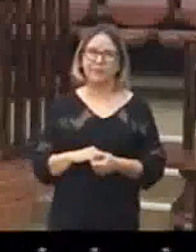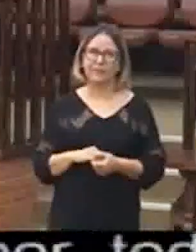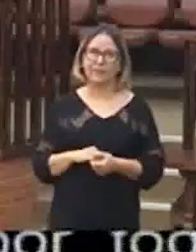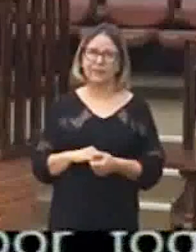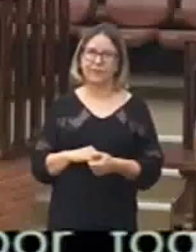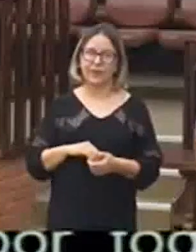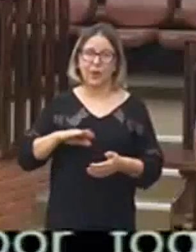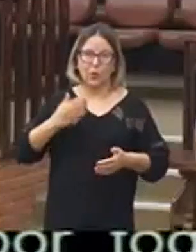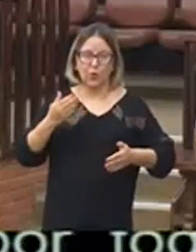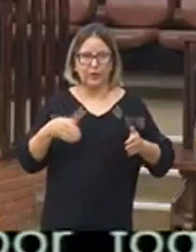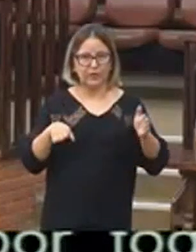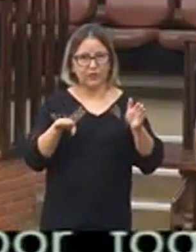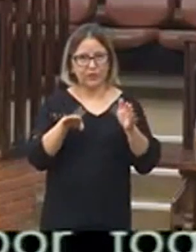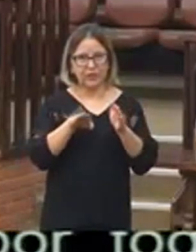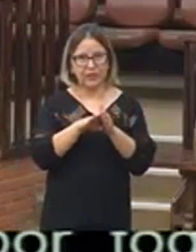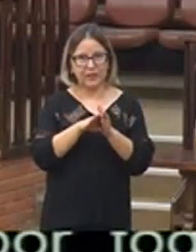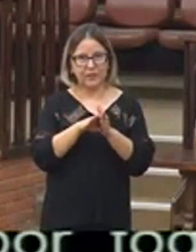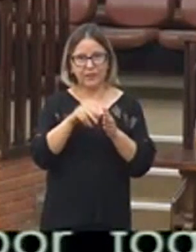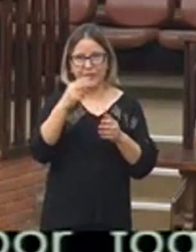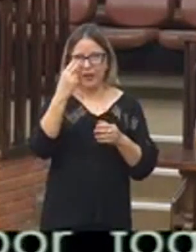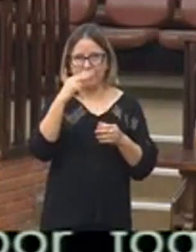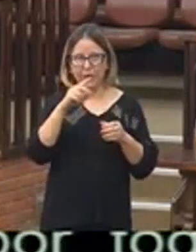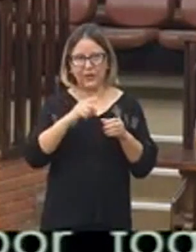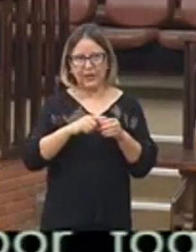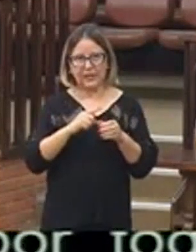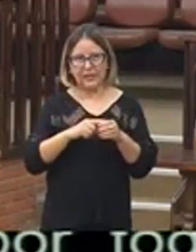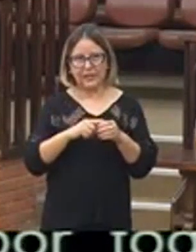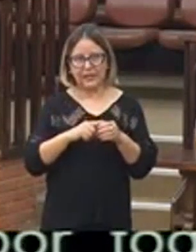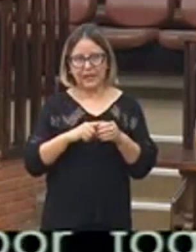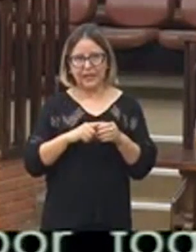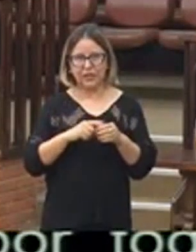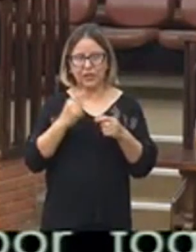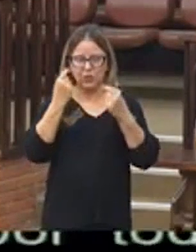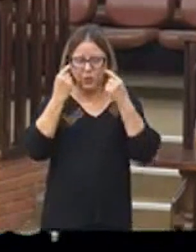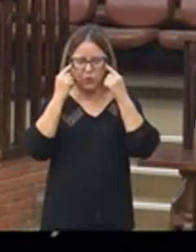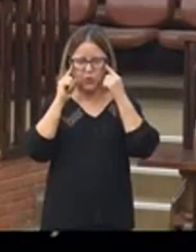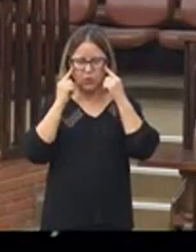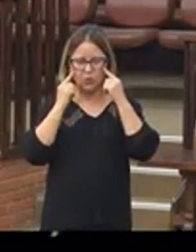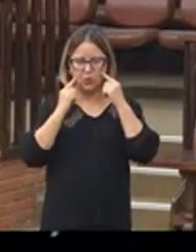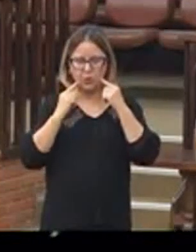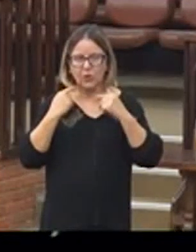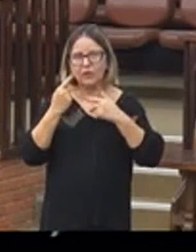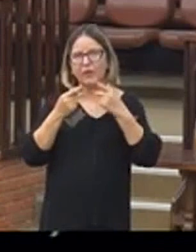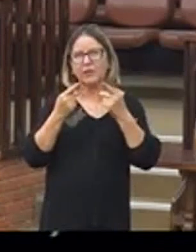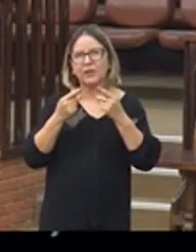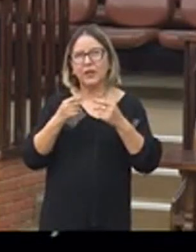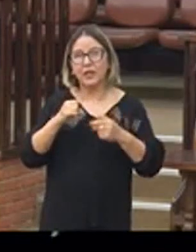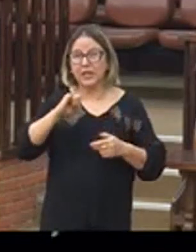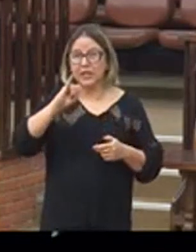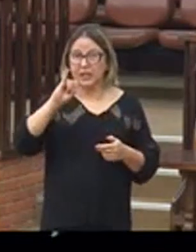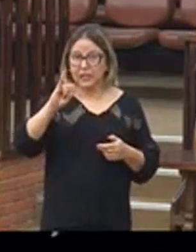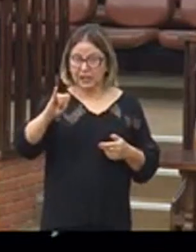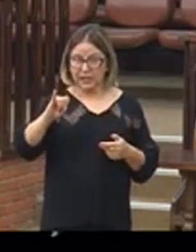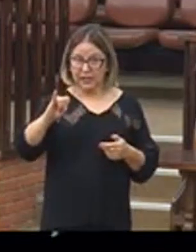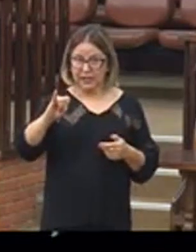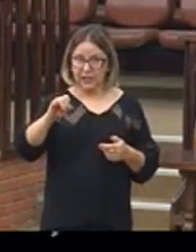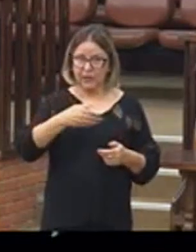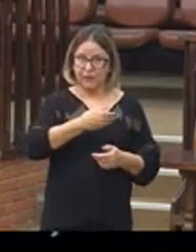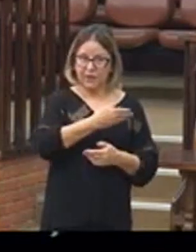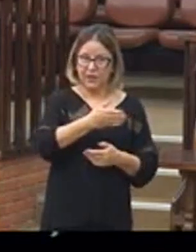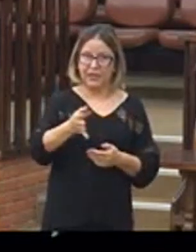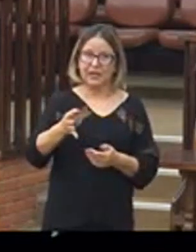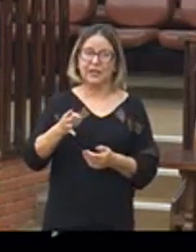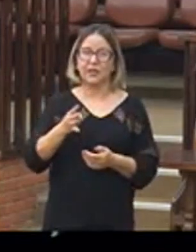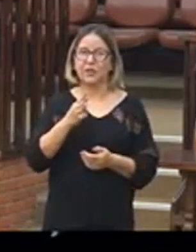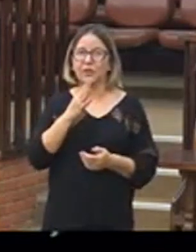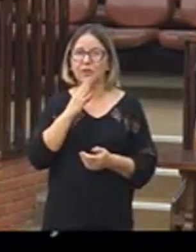Quando ia chegando, vendo a cidade, chorou e dizia, se conheceras por ti mesma, ainda